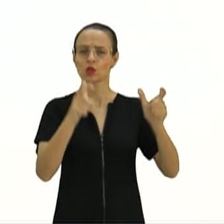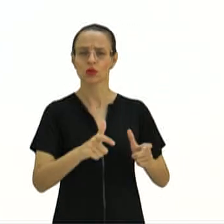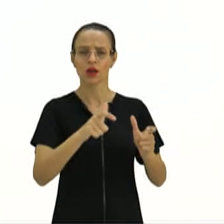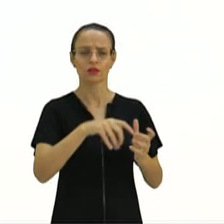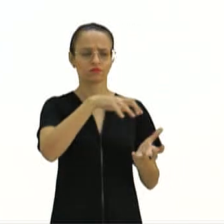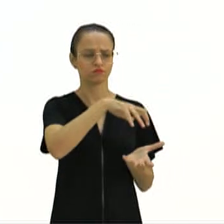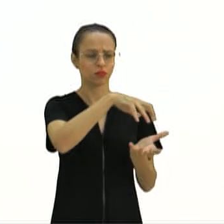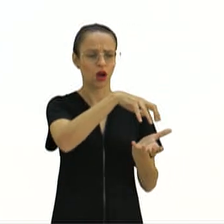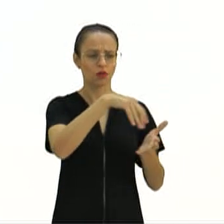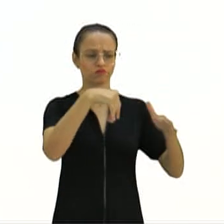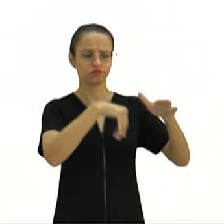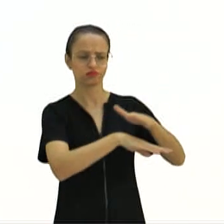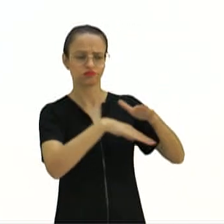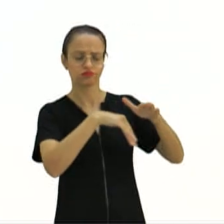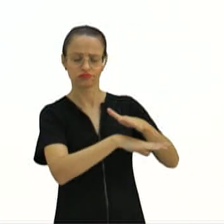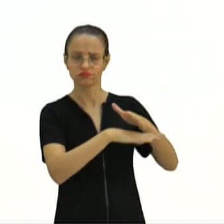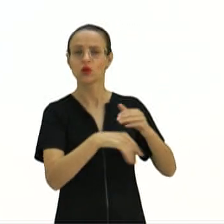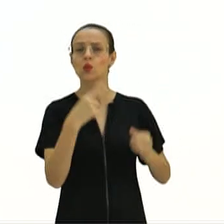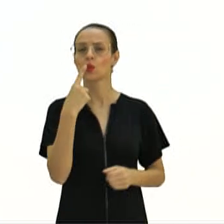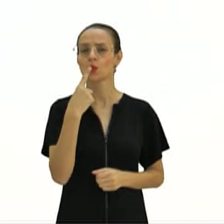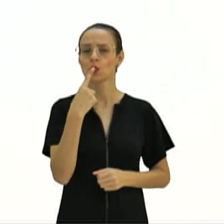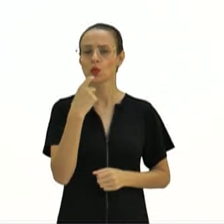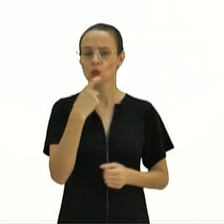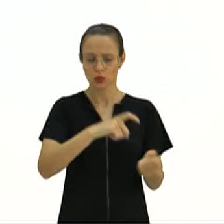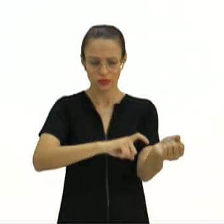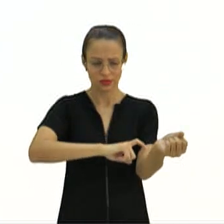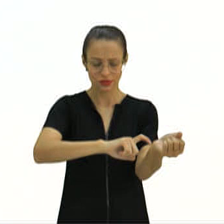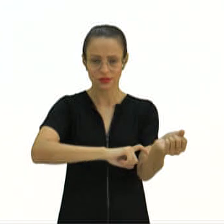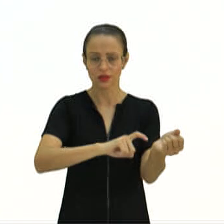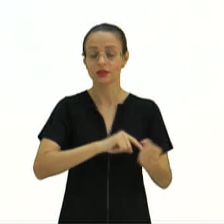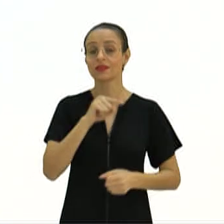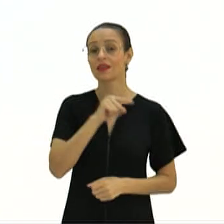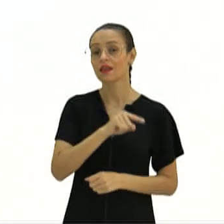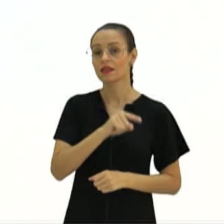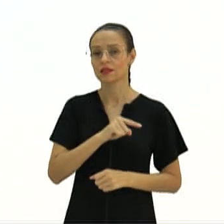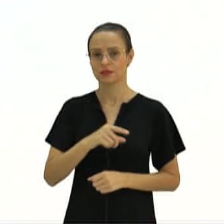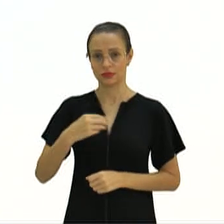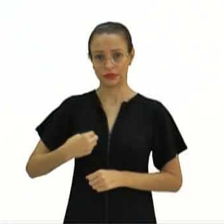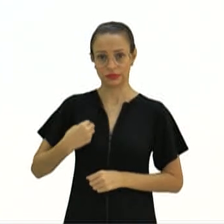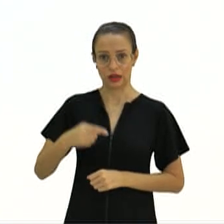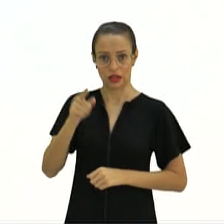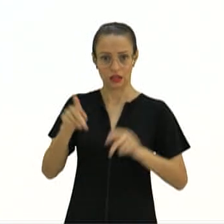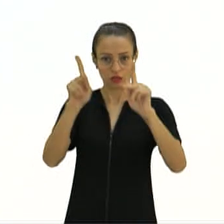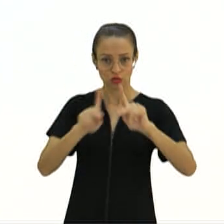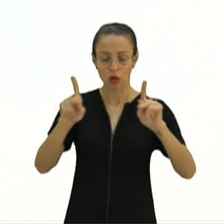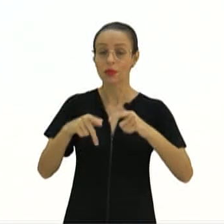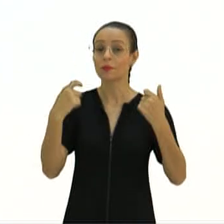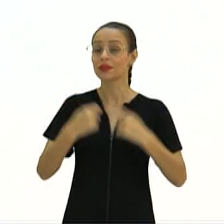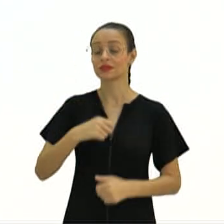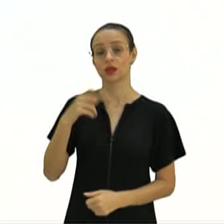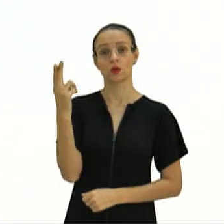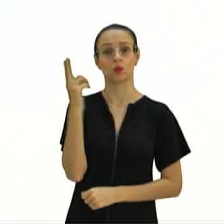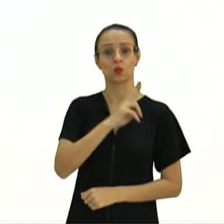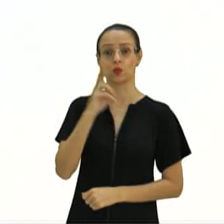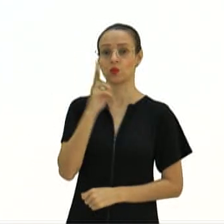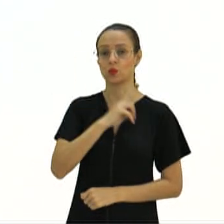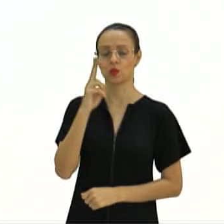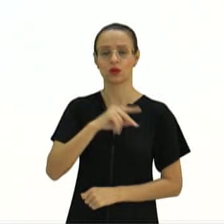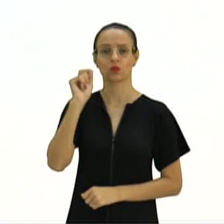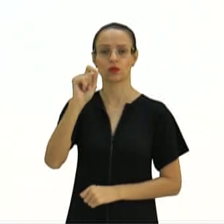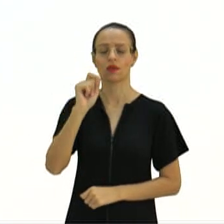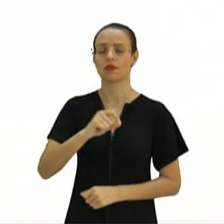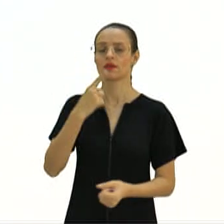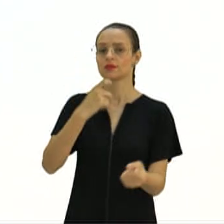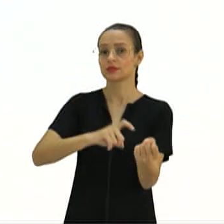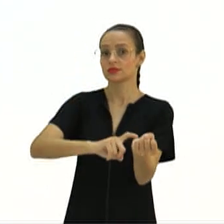quinta-feira no Pantanal Shopping. Hemocentro passa por uma crise e precisa repor urgentemente seu estoque de